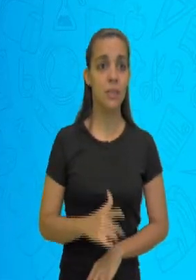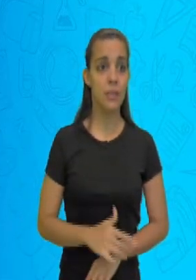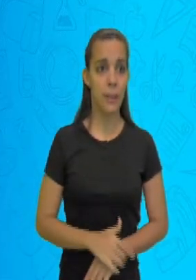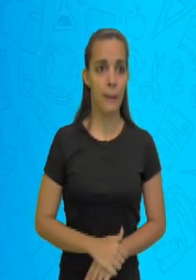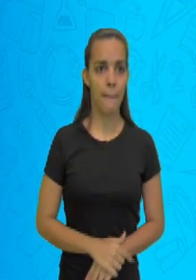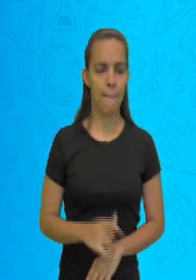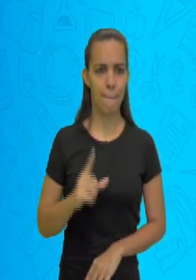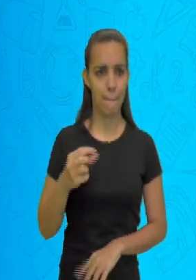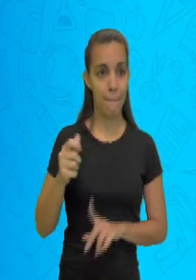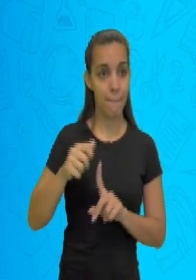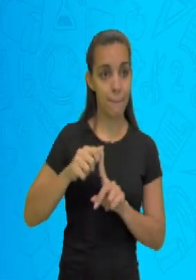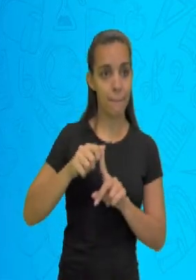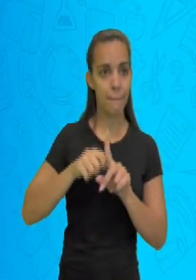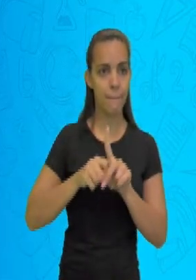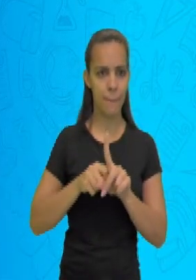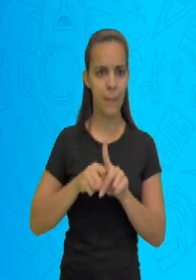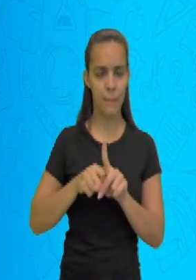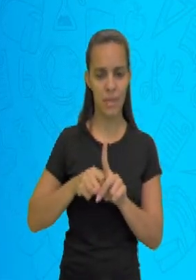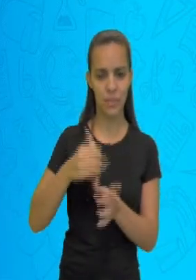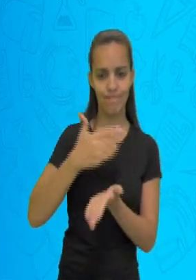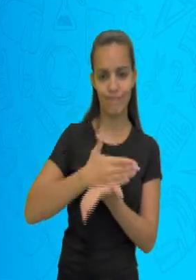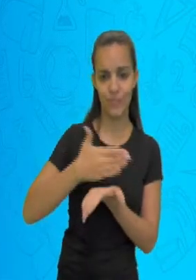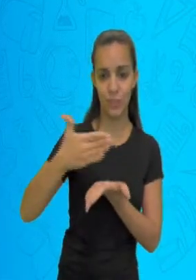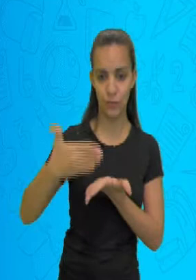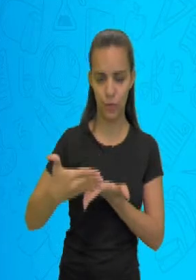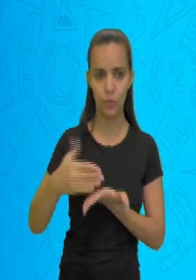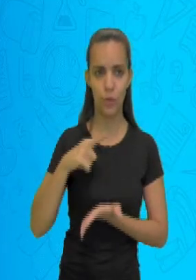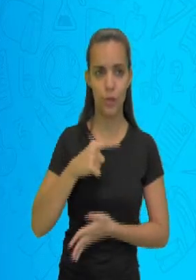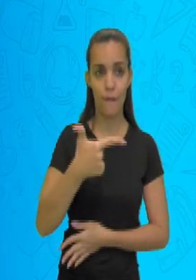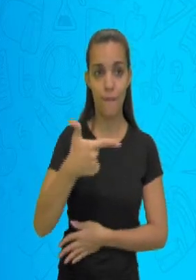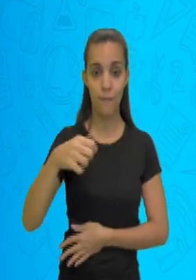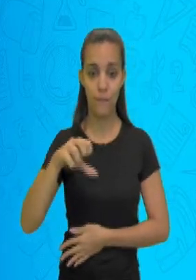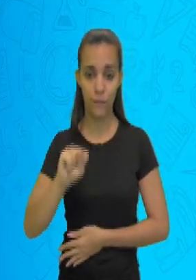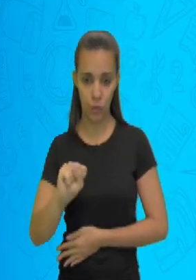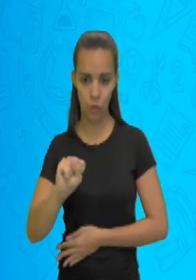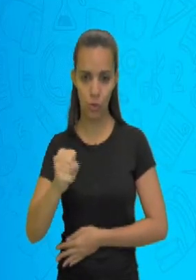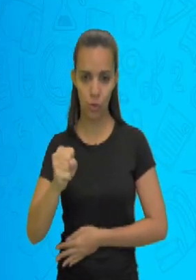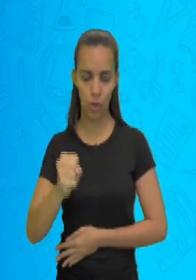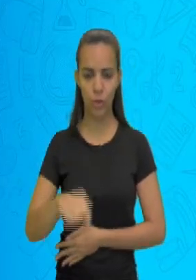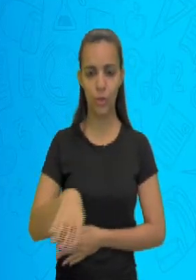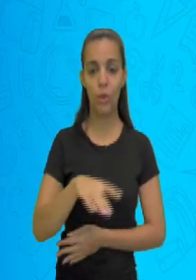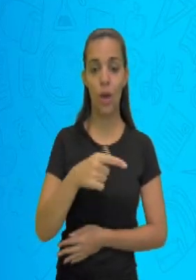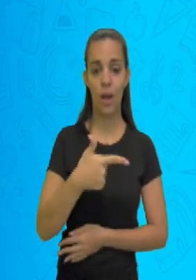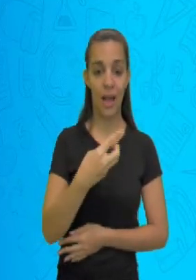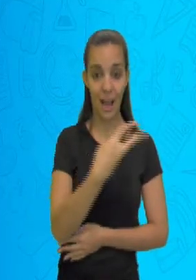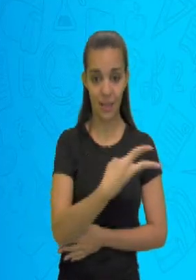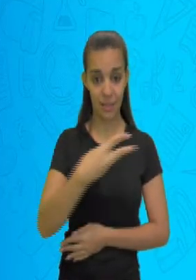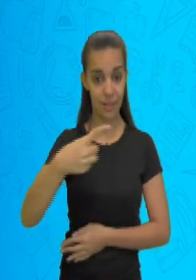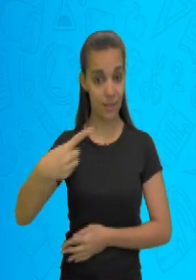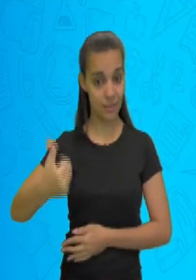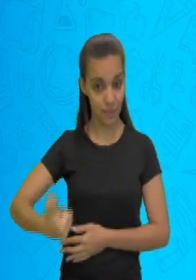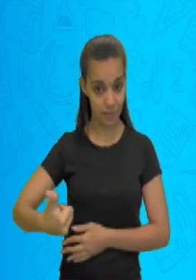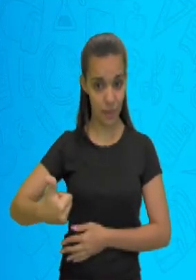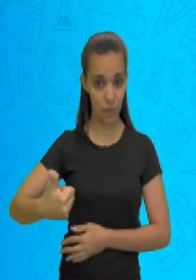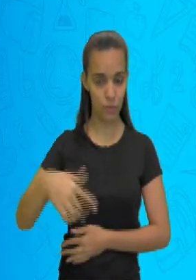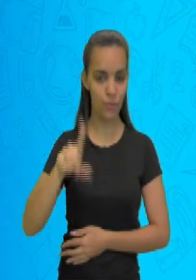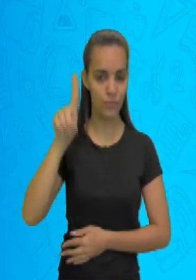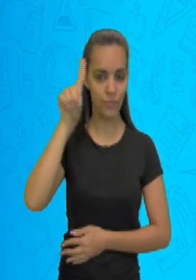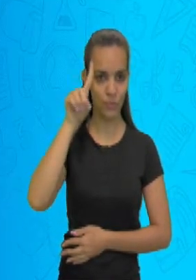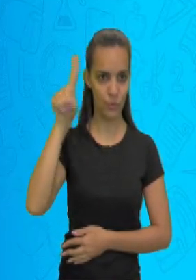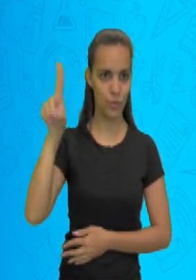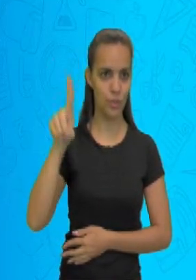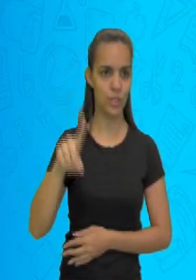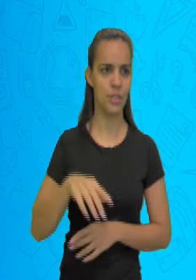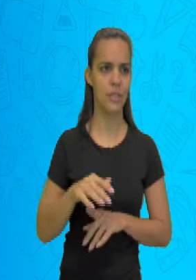Esses meses são divididos entre 28 a 31 dias. O que isso quer dizer? Que nem todos